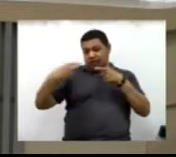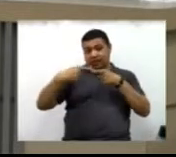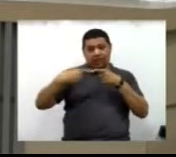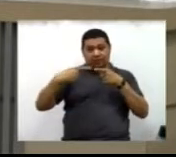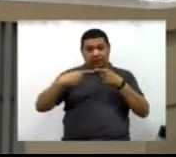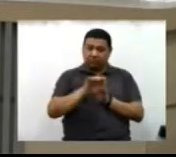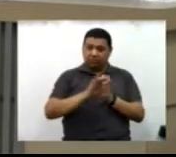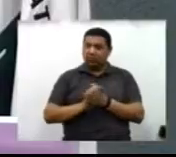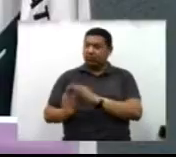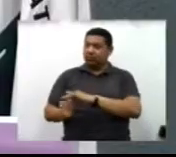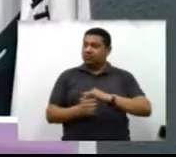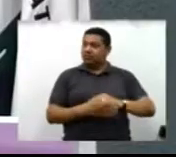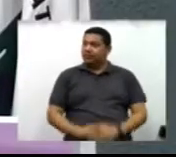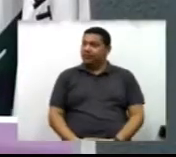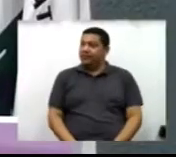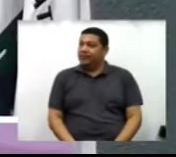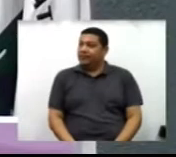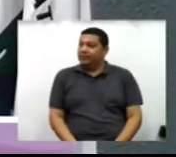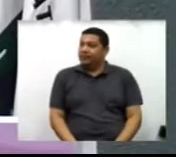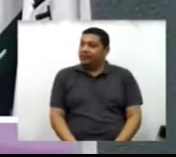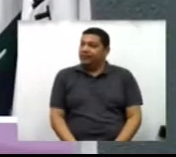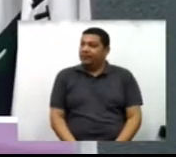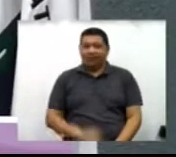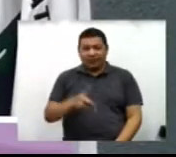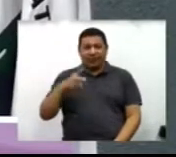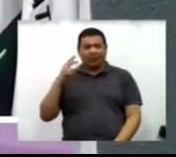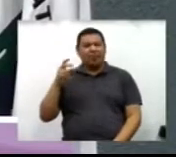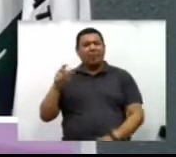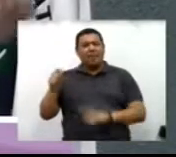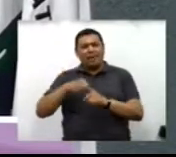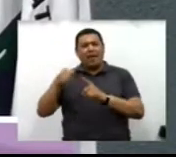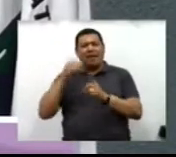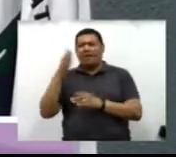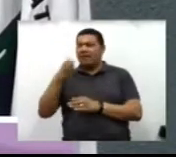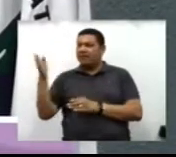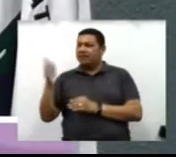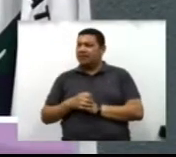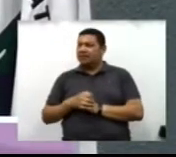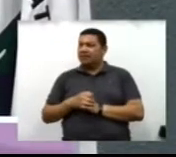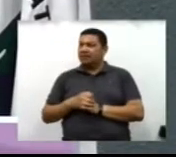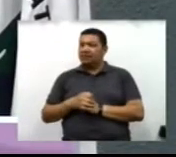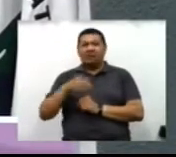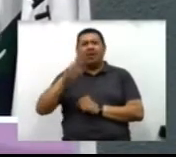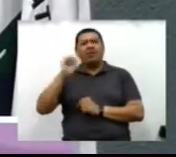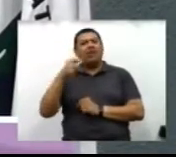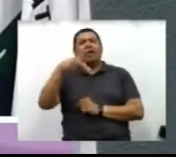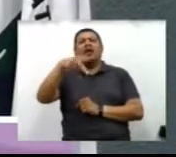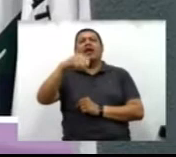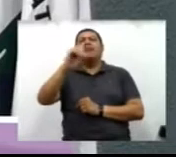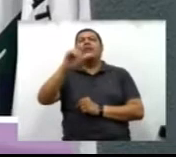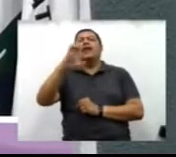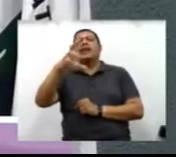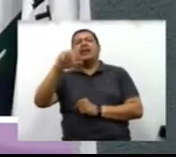que sabem fazer saúde. Engraçado, né, vereador? Você vai todo mês na reunião do Conselho, mas você não foi nem um dia na Policlínica, você não foi nem um